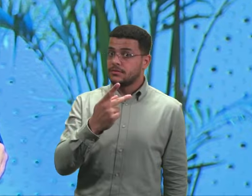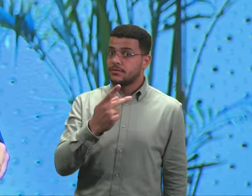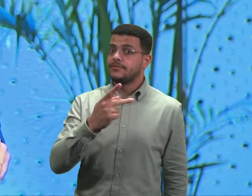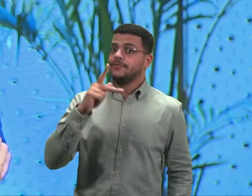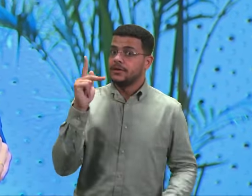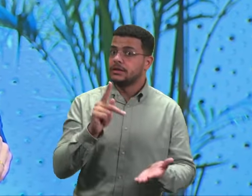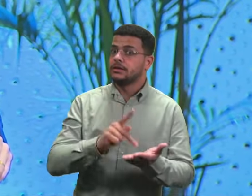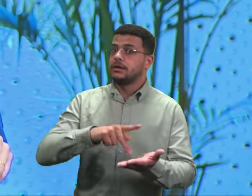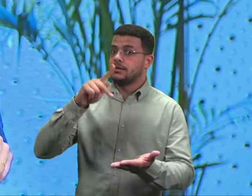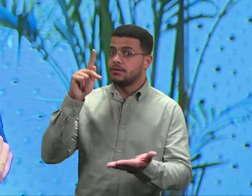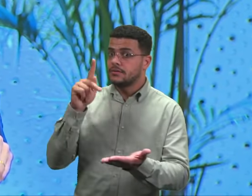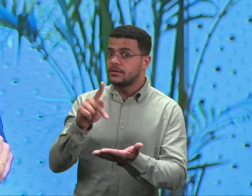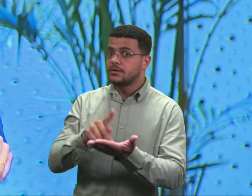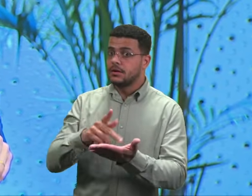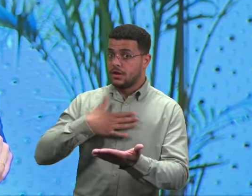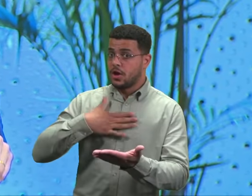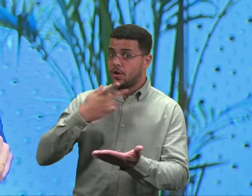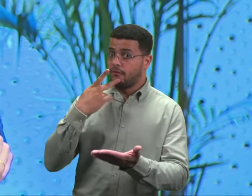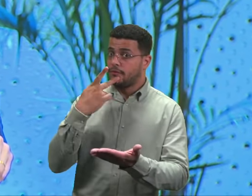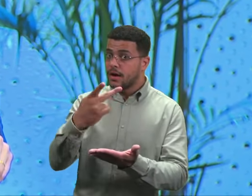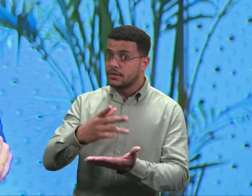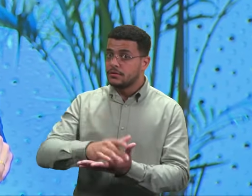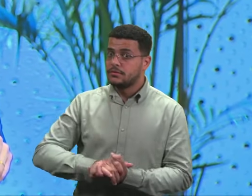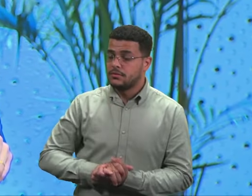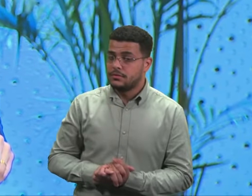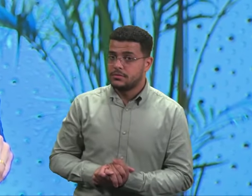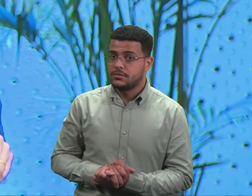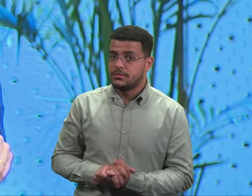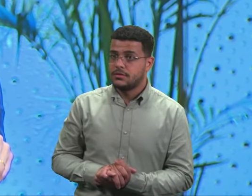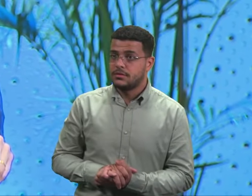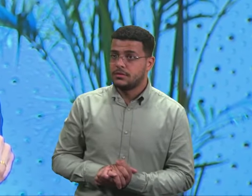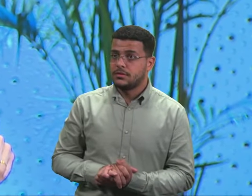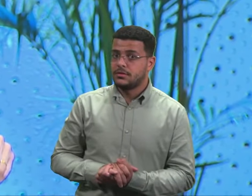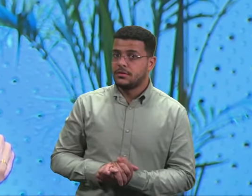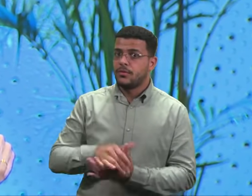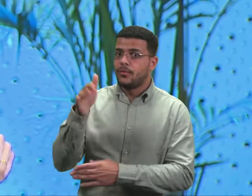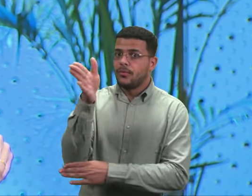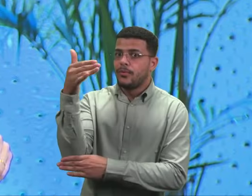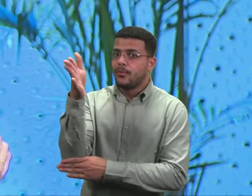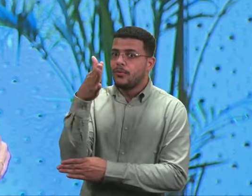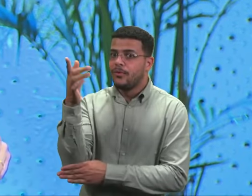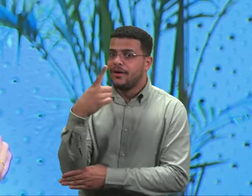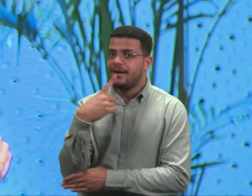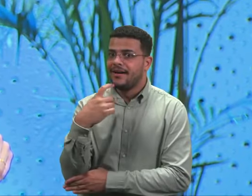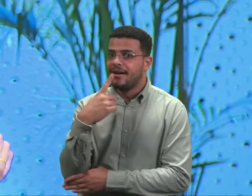verdade, eu digo, bandeira vermelha,